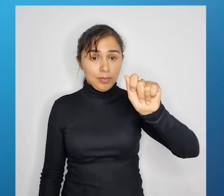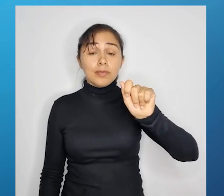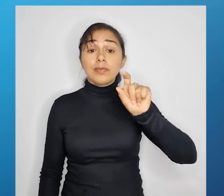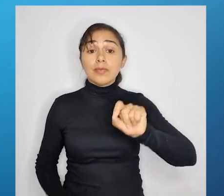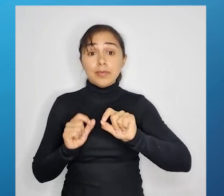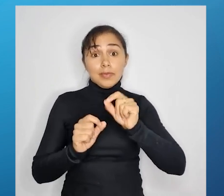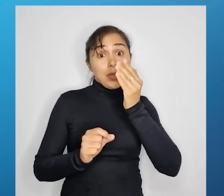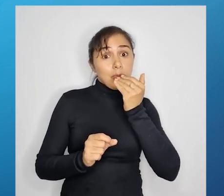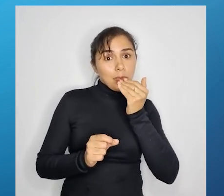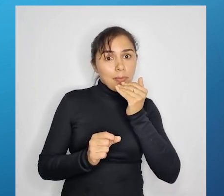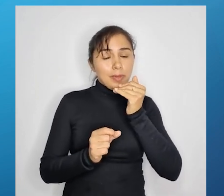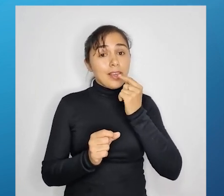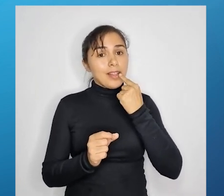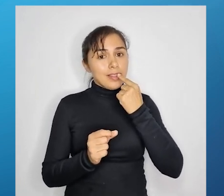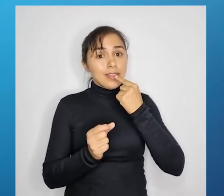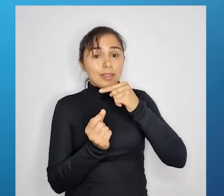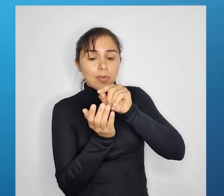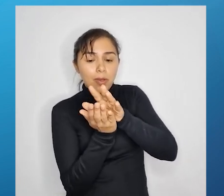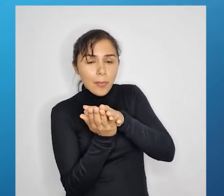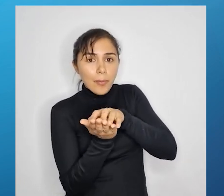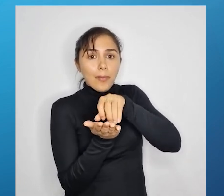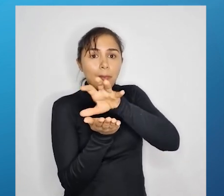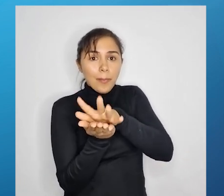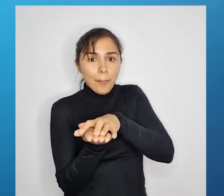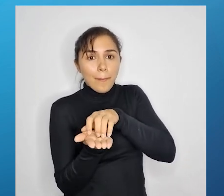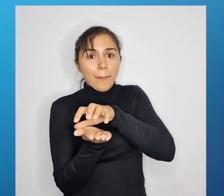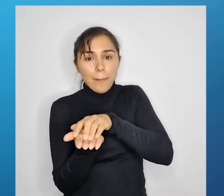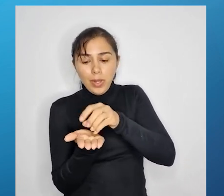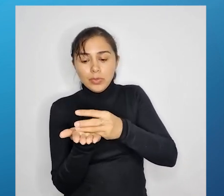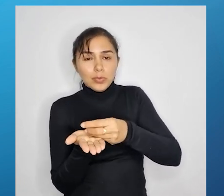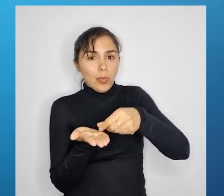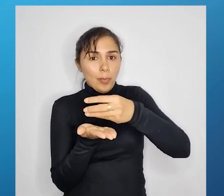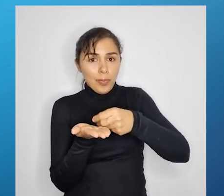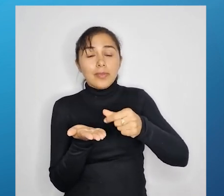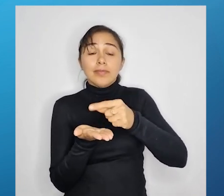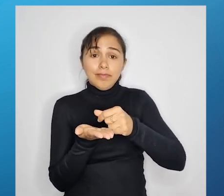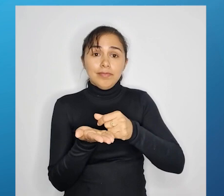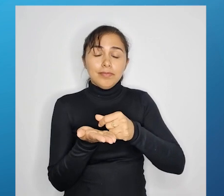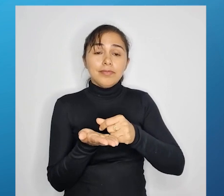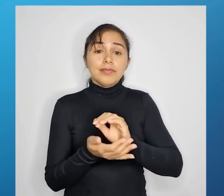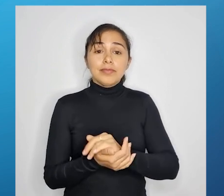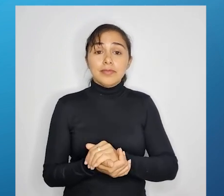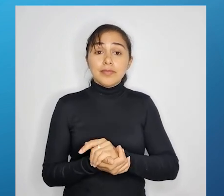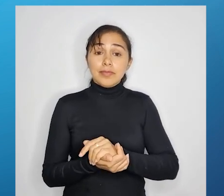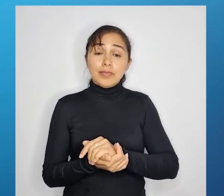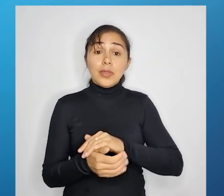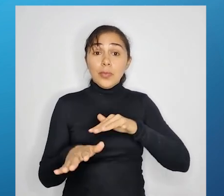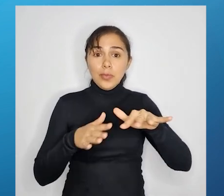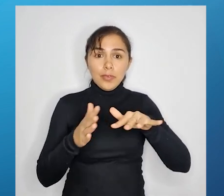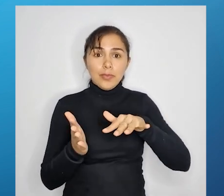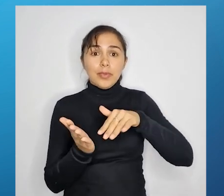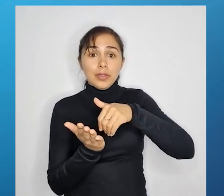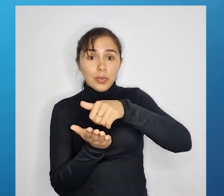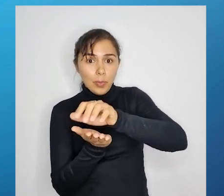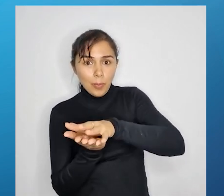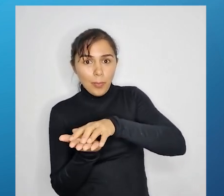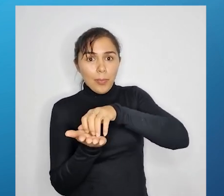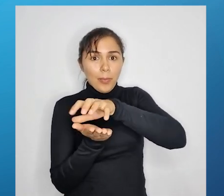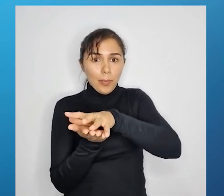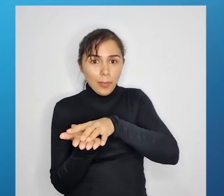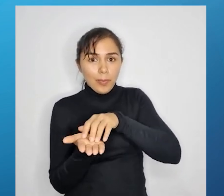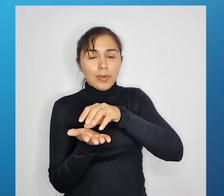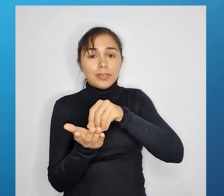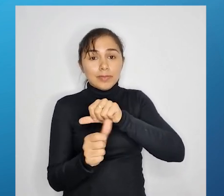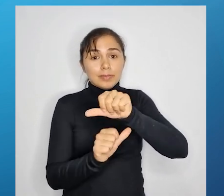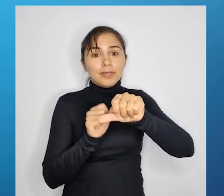A rádula é uma estrutura presente em quase todos os moluscos, com exceção dos bivalves, que executam movimentos de vai e vem, raspando o alimento